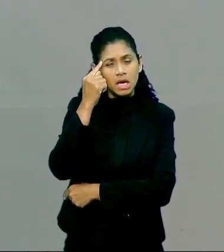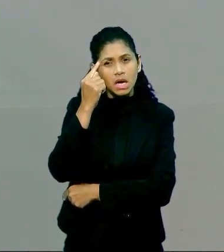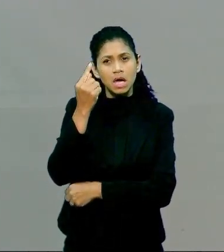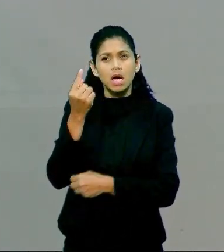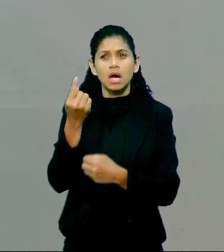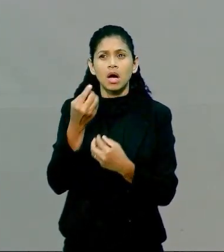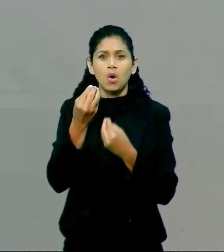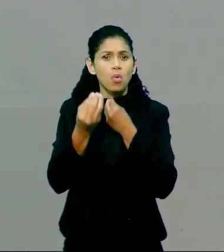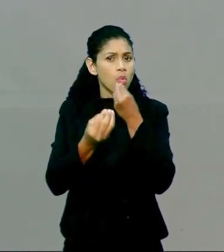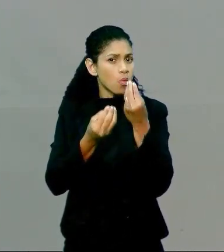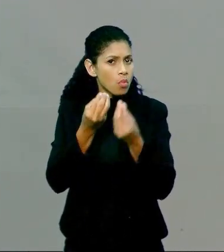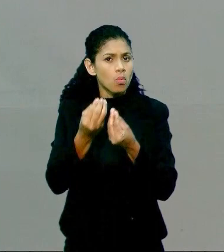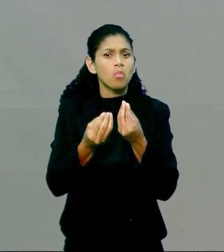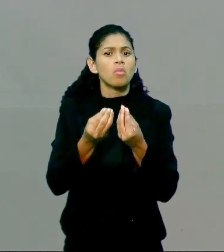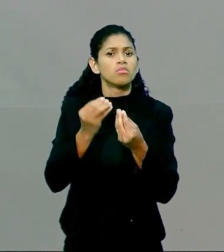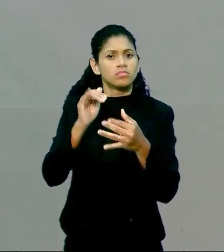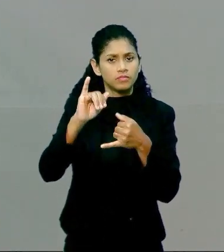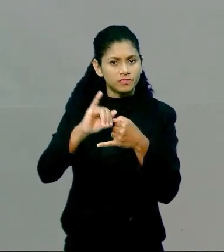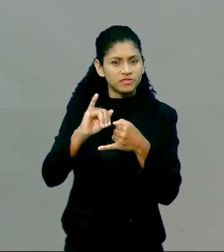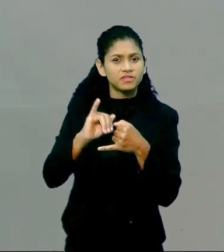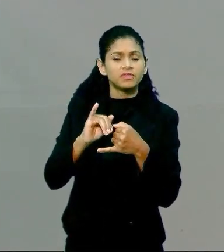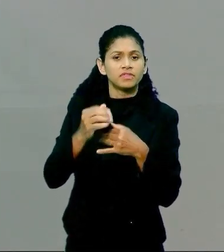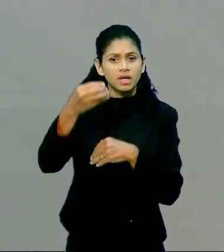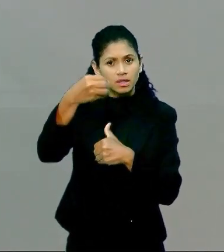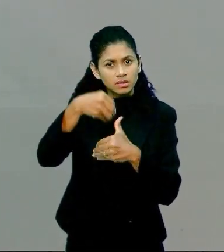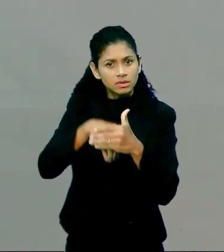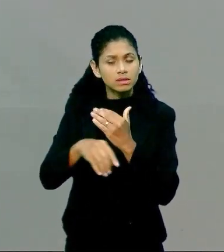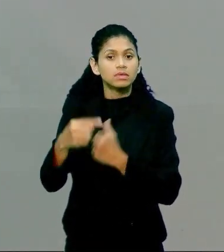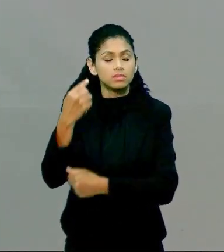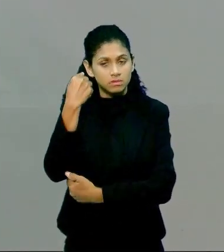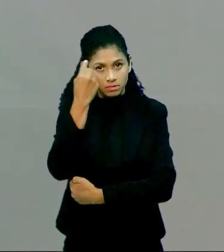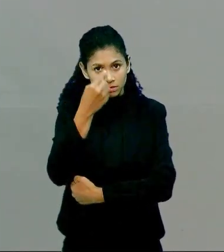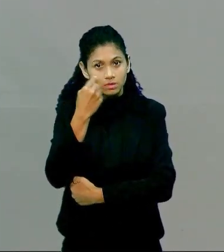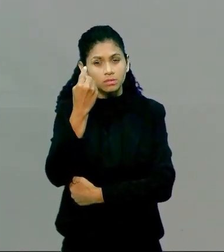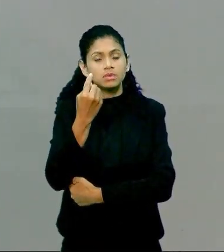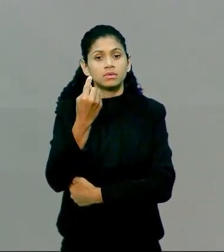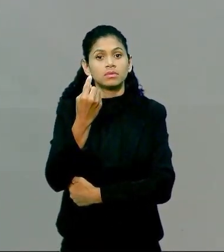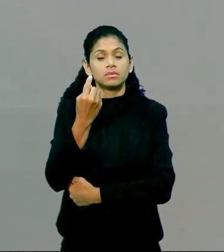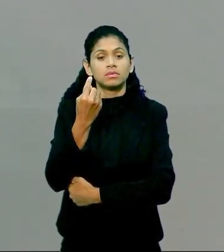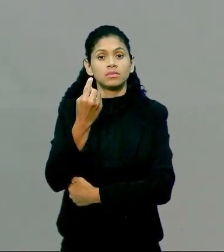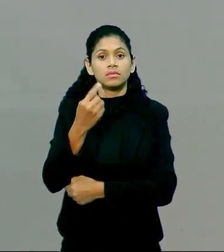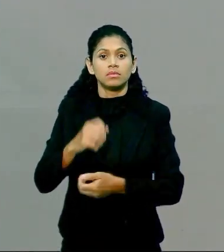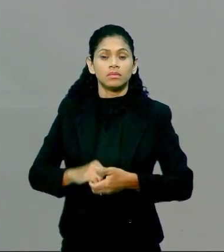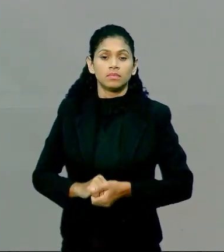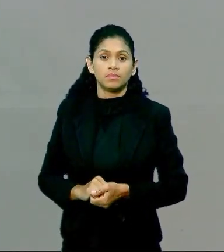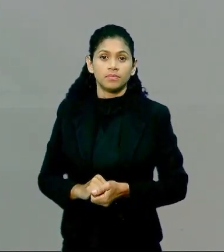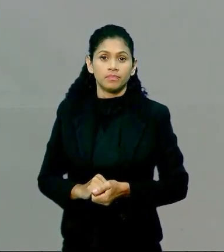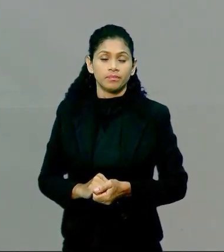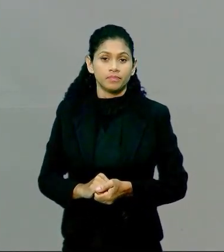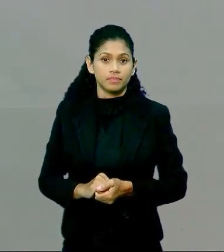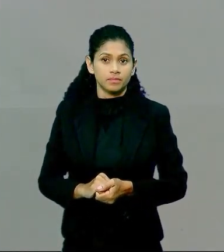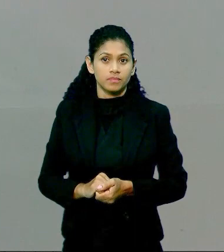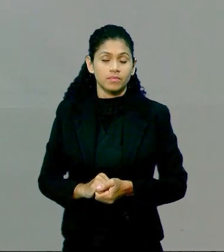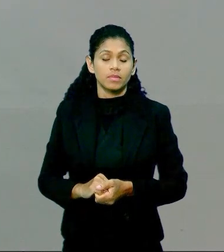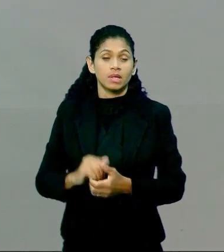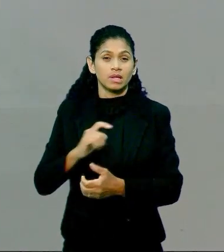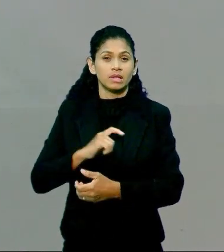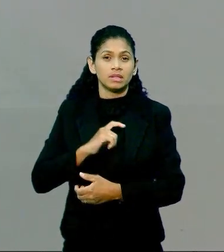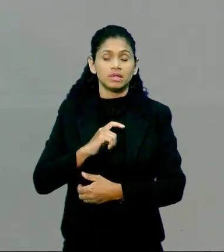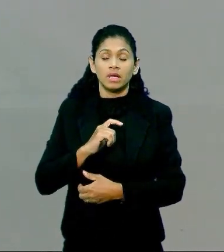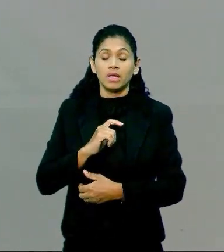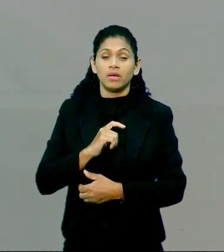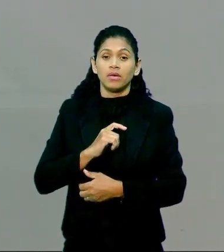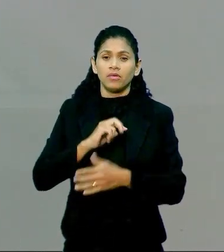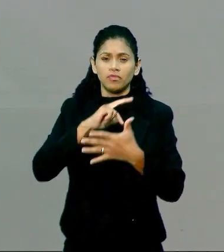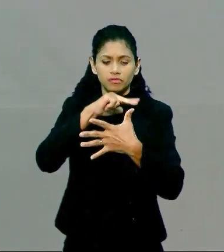né, como é que a gente faz isso dentro da língua espanhola. Ainda mais que muitos vocábulos aí,